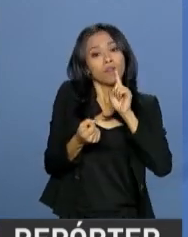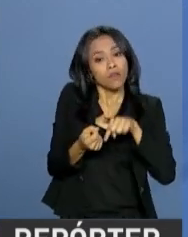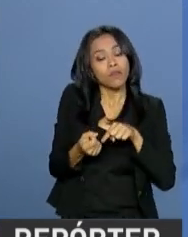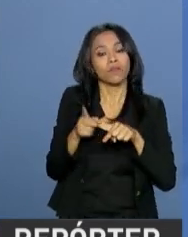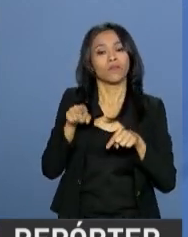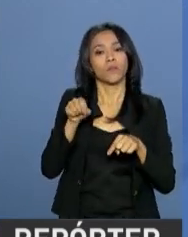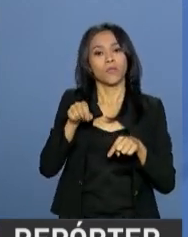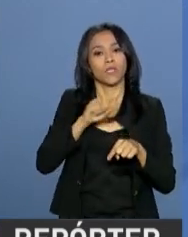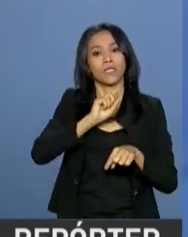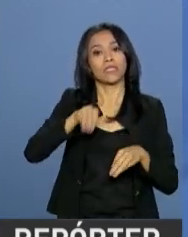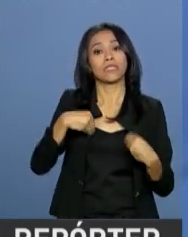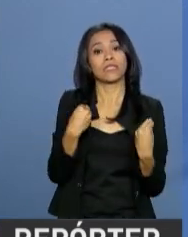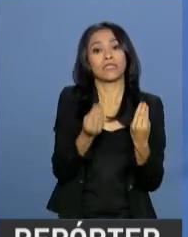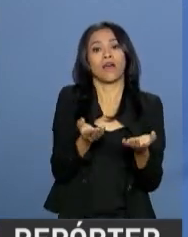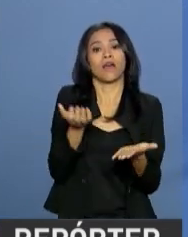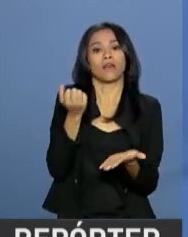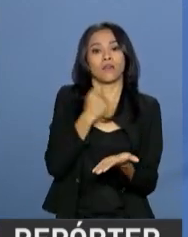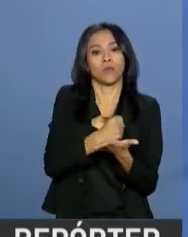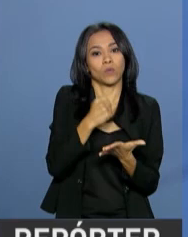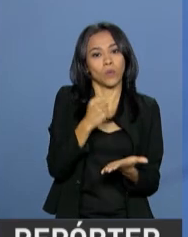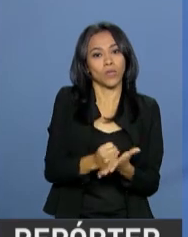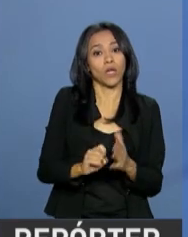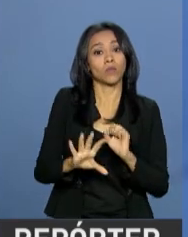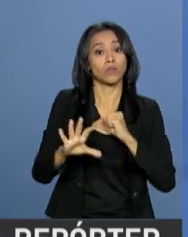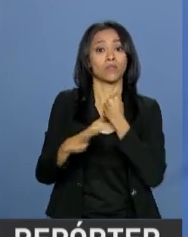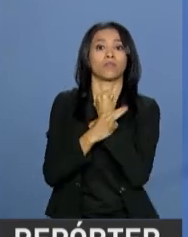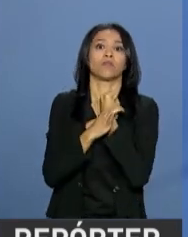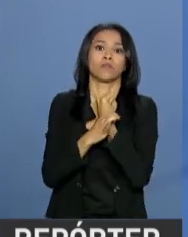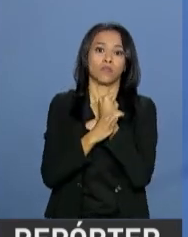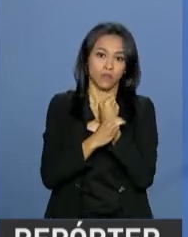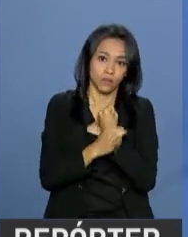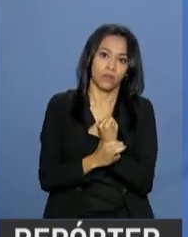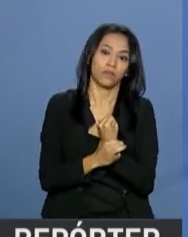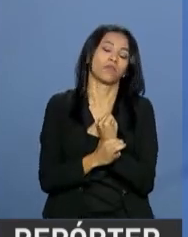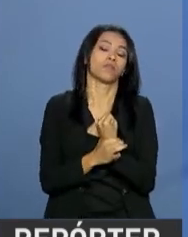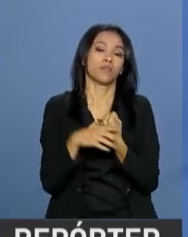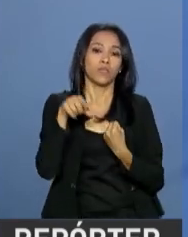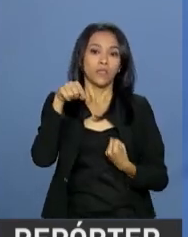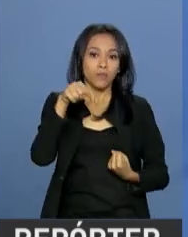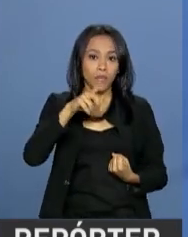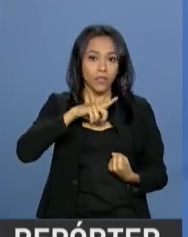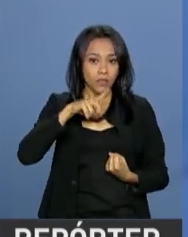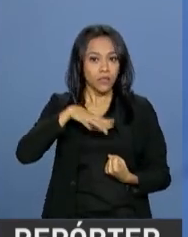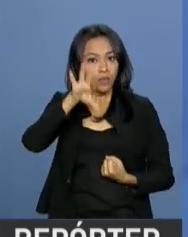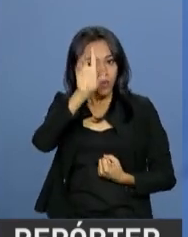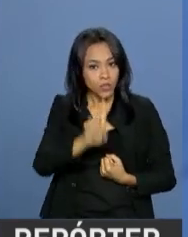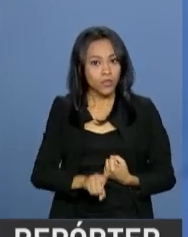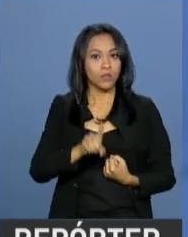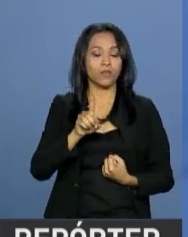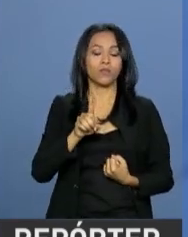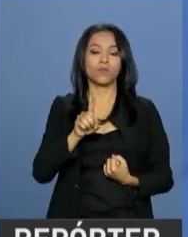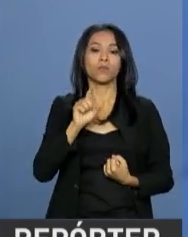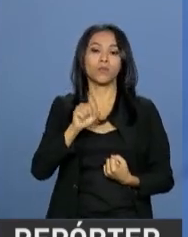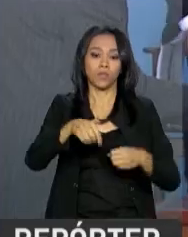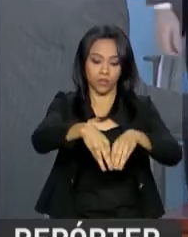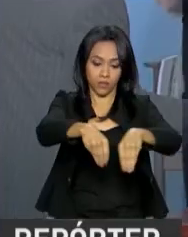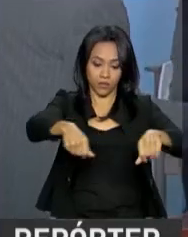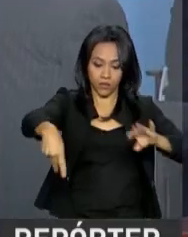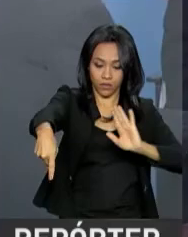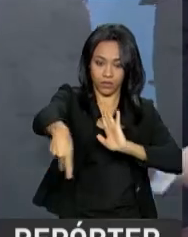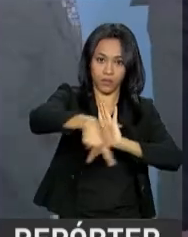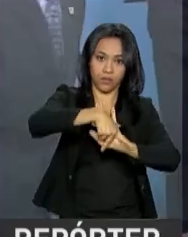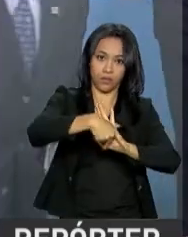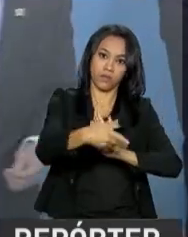segurança jurídica ao produtor com sua titulação e regular de regularização fundiária o